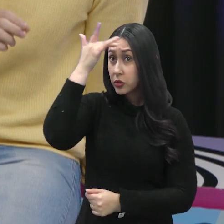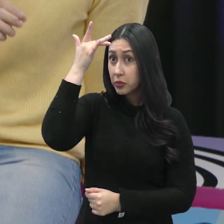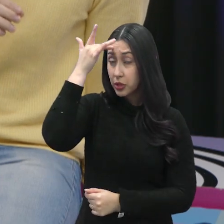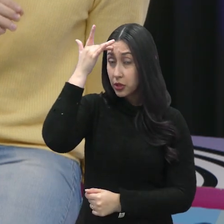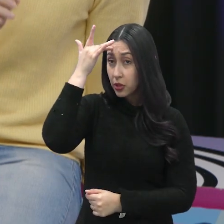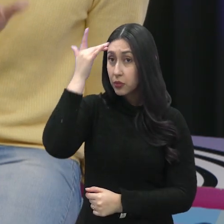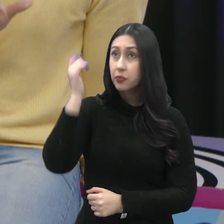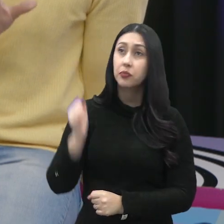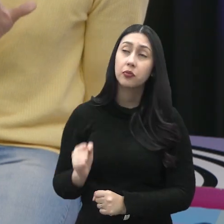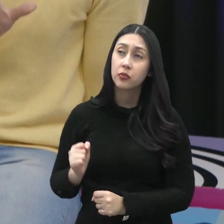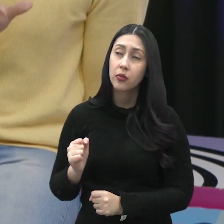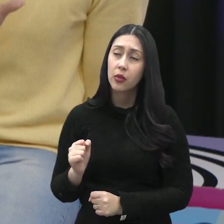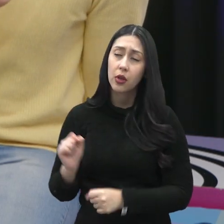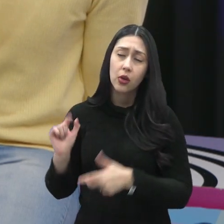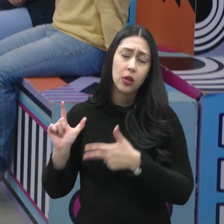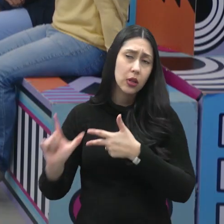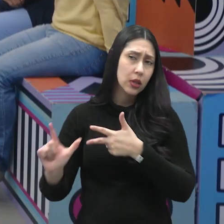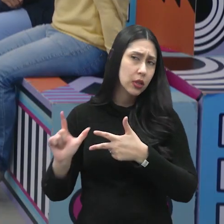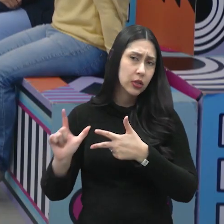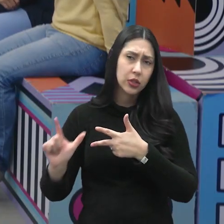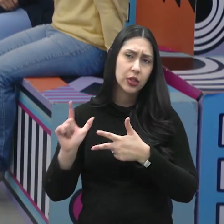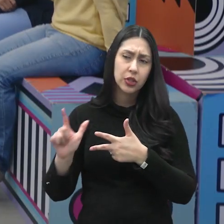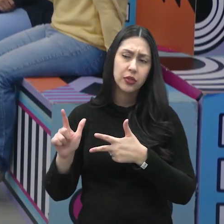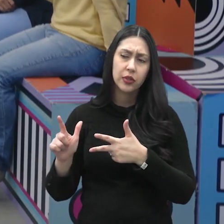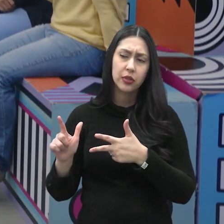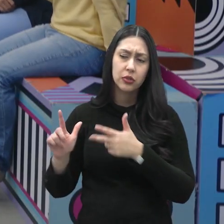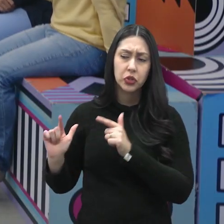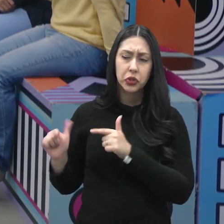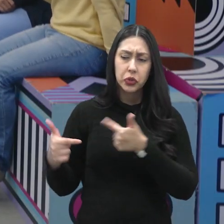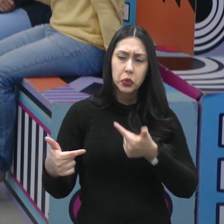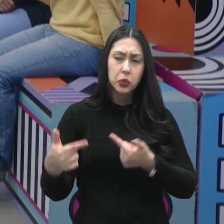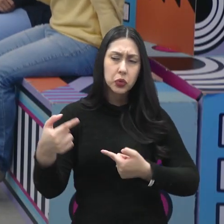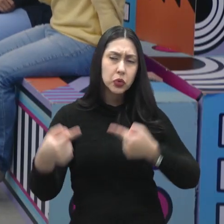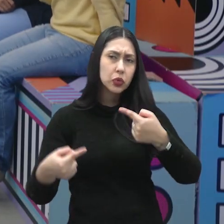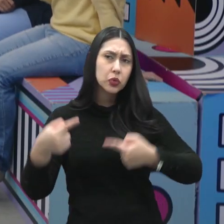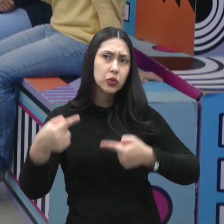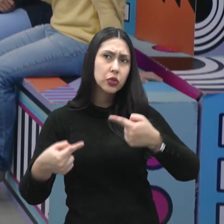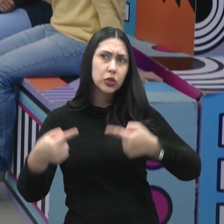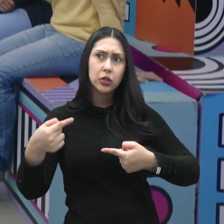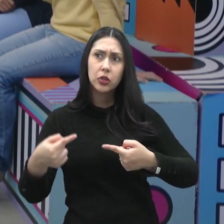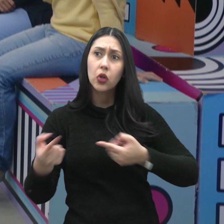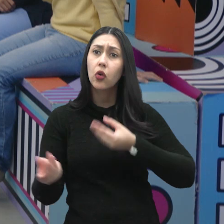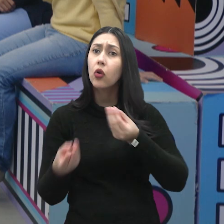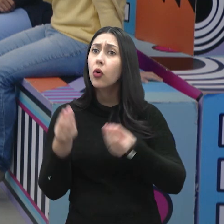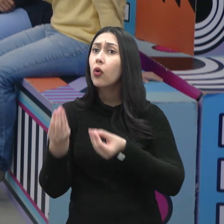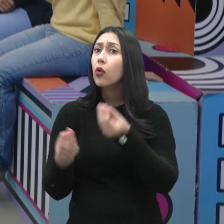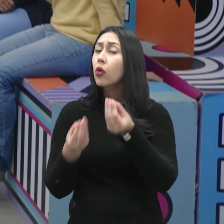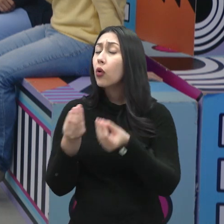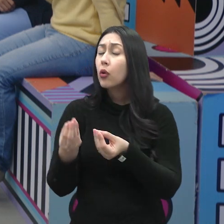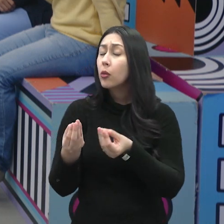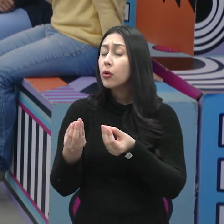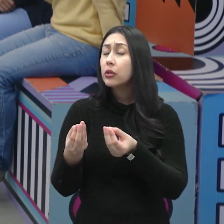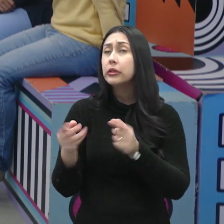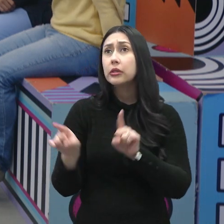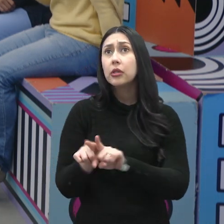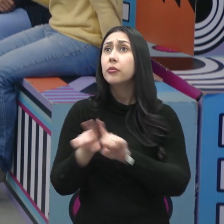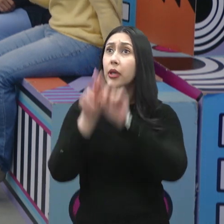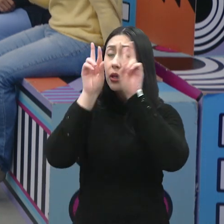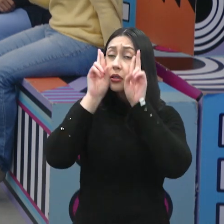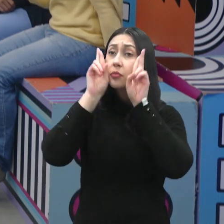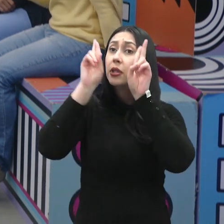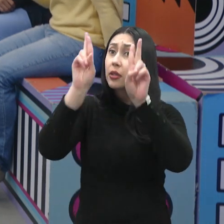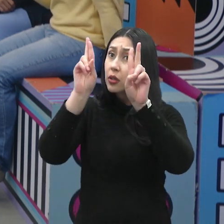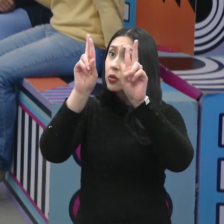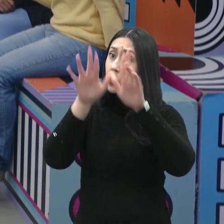mental. Como que o legislativo precisa enxergar e debater esse assunto de maneira a respeitar todo